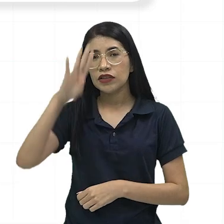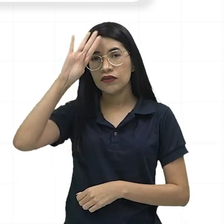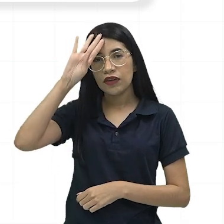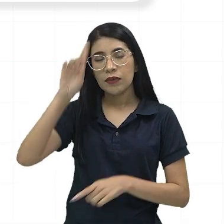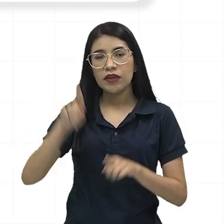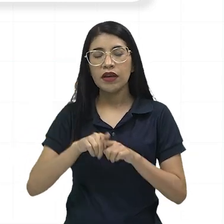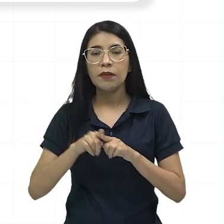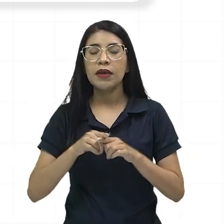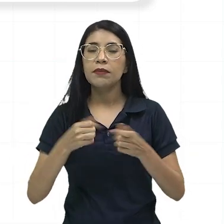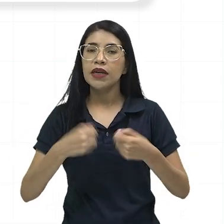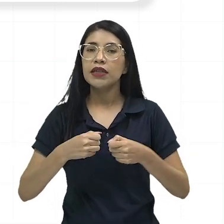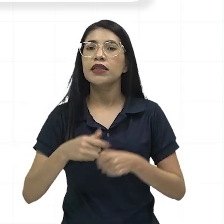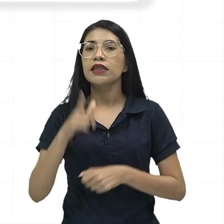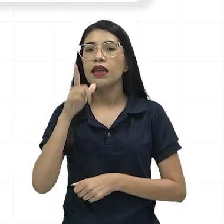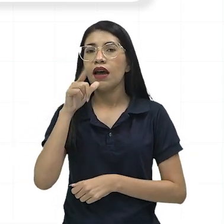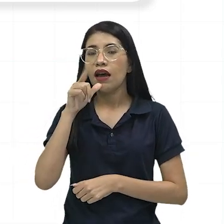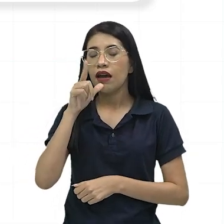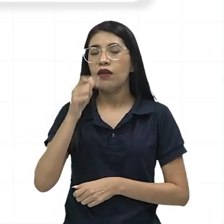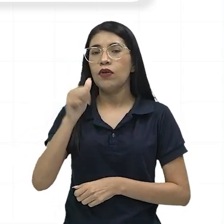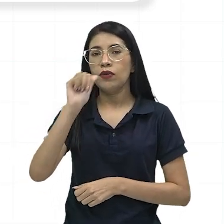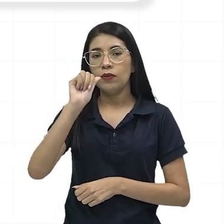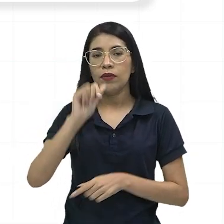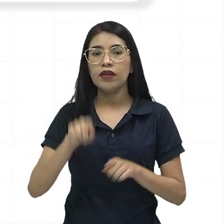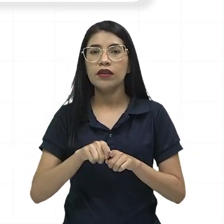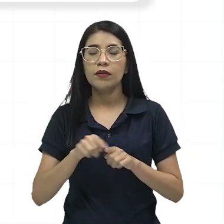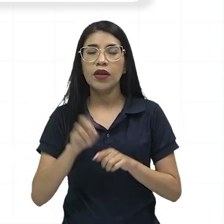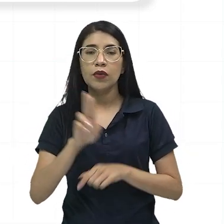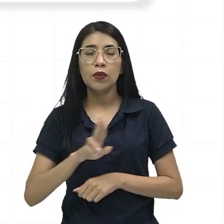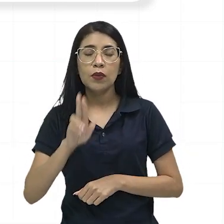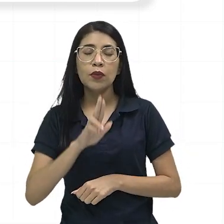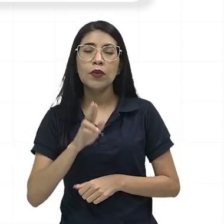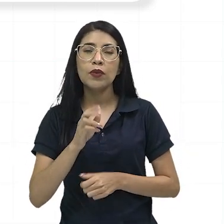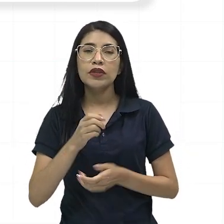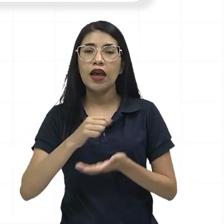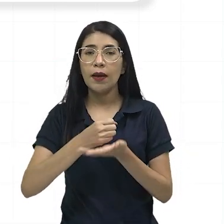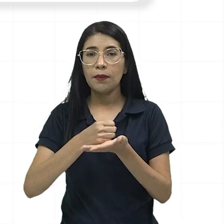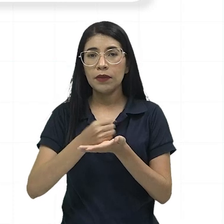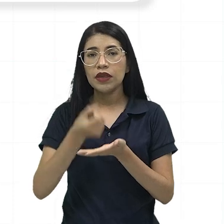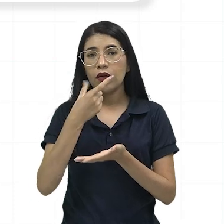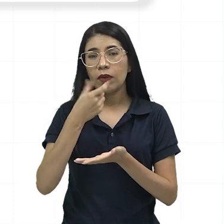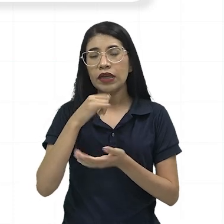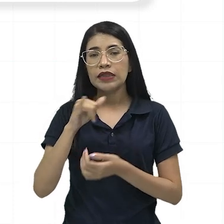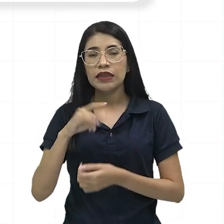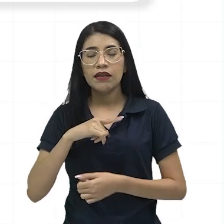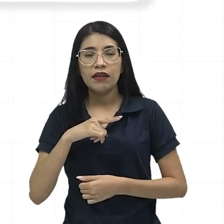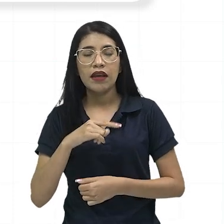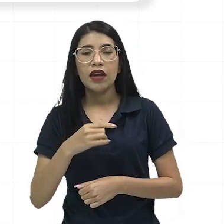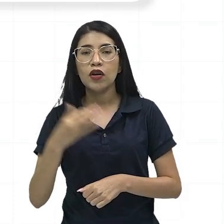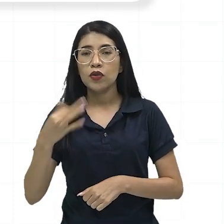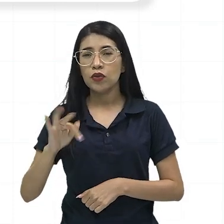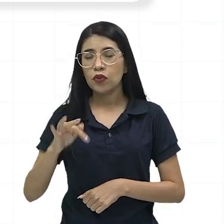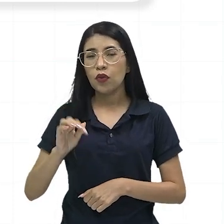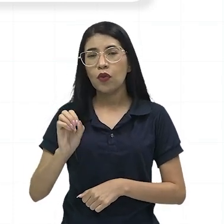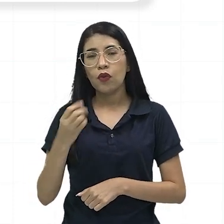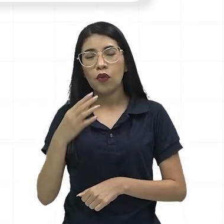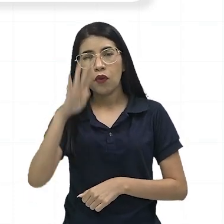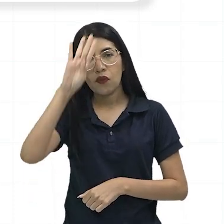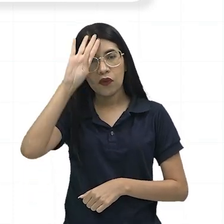de líquidos, administração de analgésicos e antitérmicos em caso de dor ou febre,